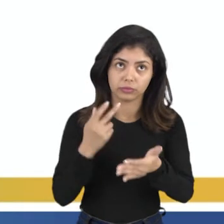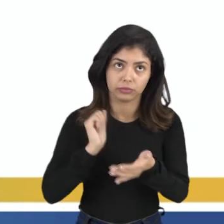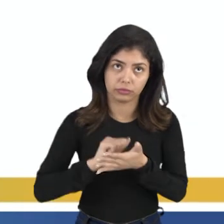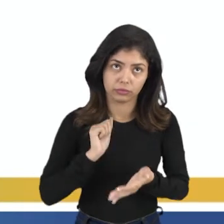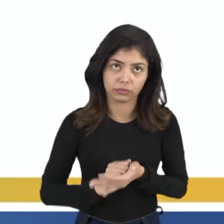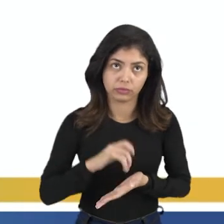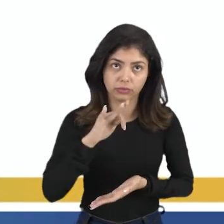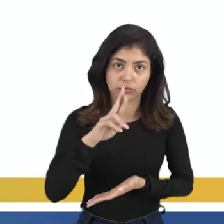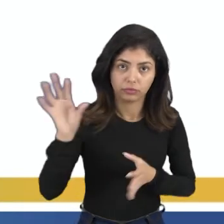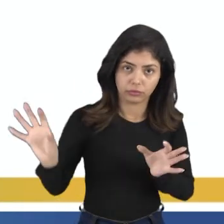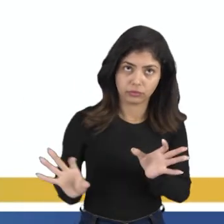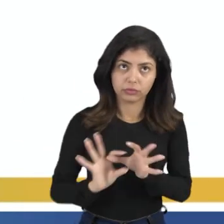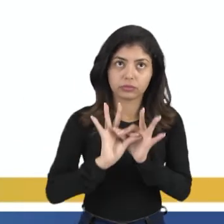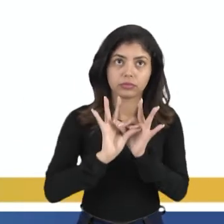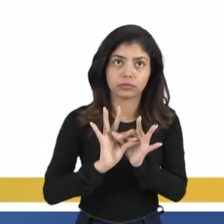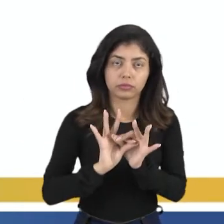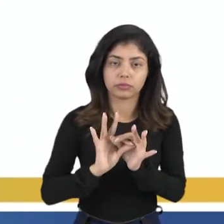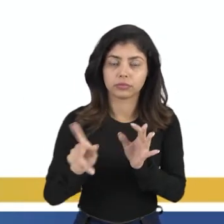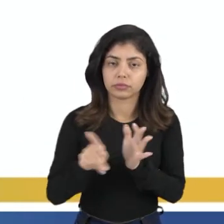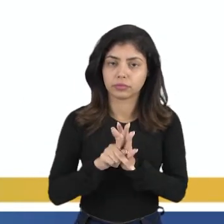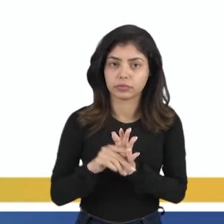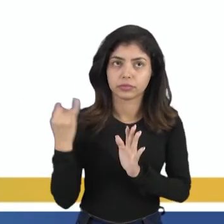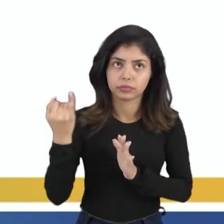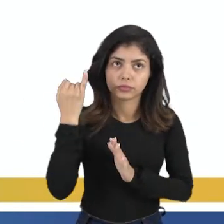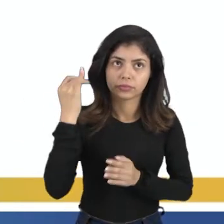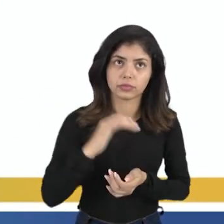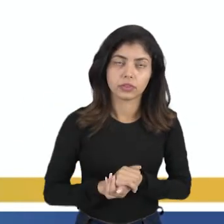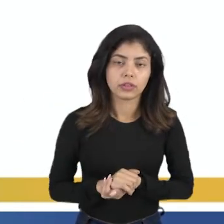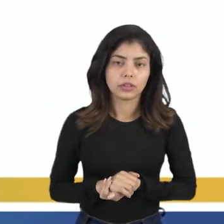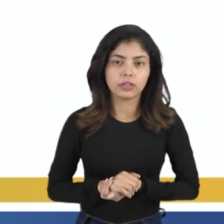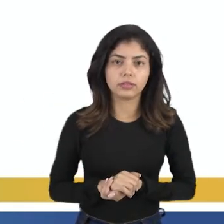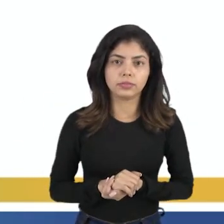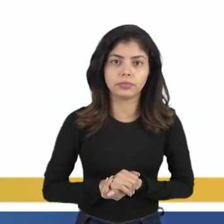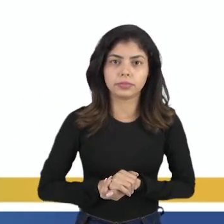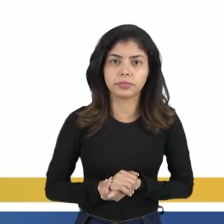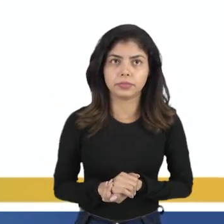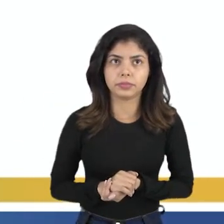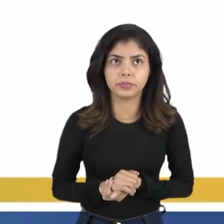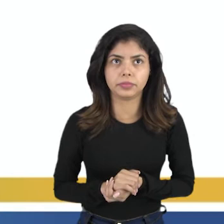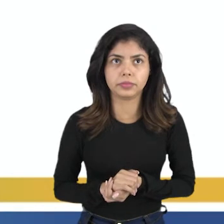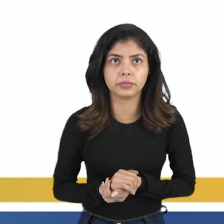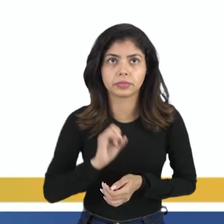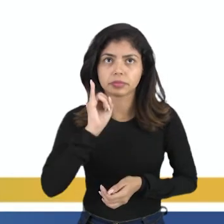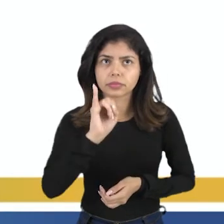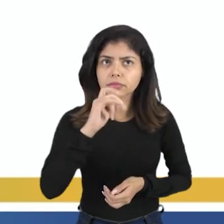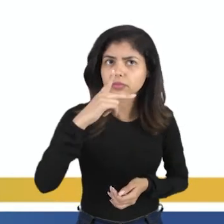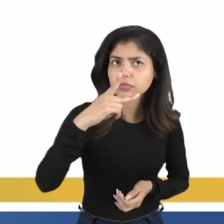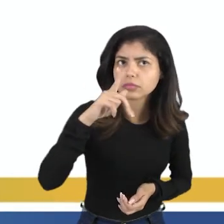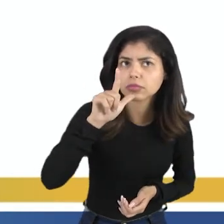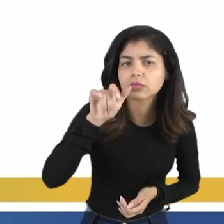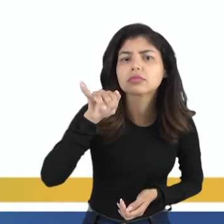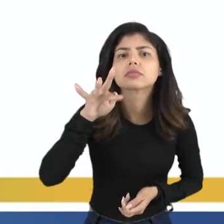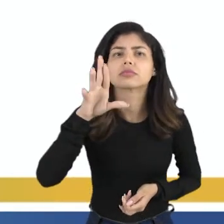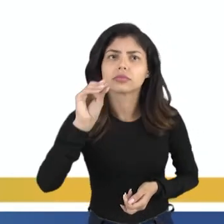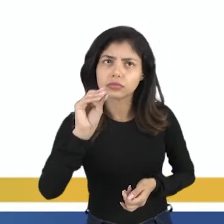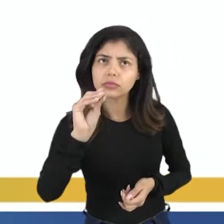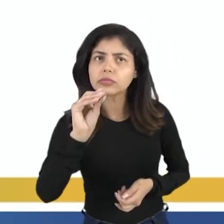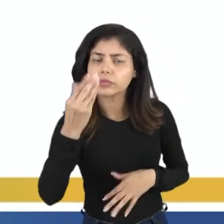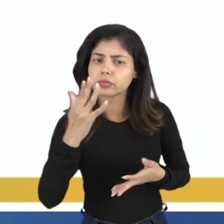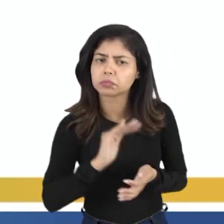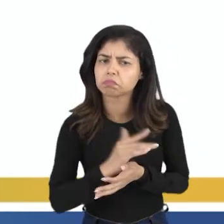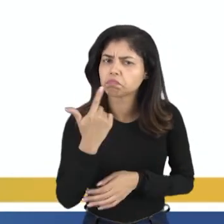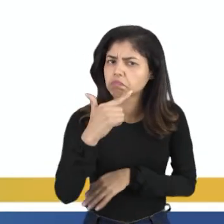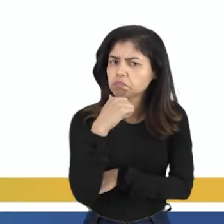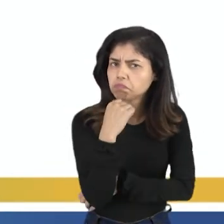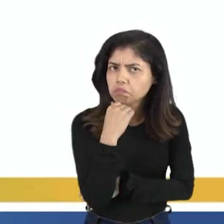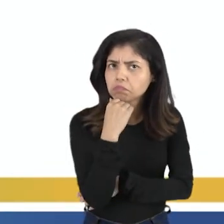transcrição integral do texto-fonte. E nós vamos pensar o seguinte: se é plágio, não